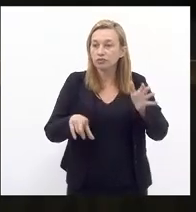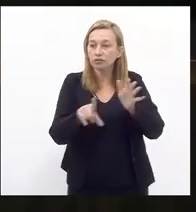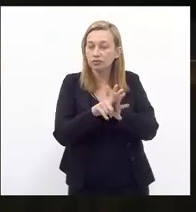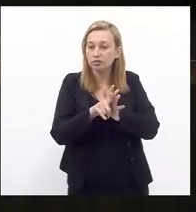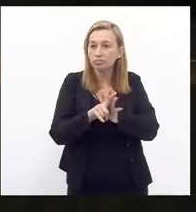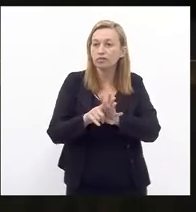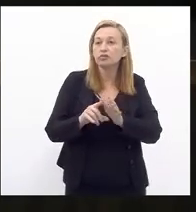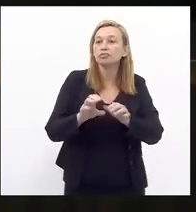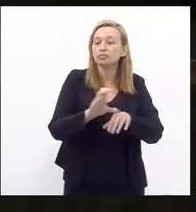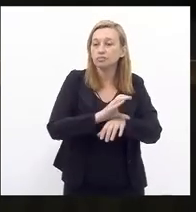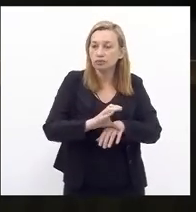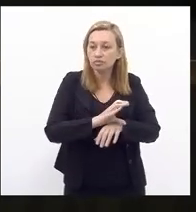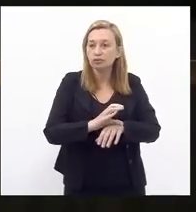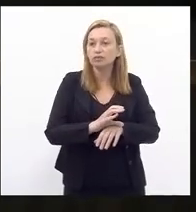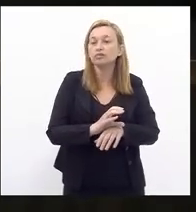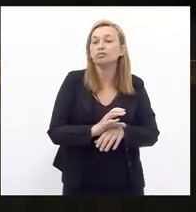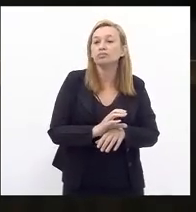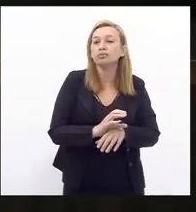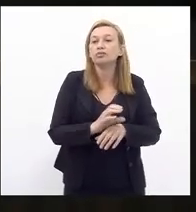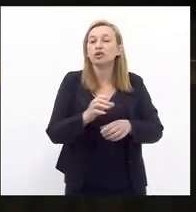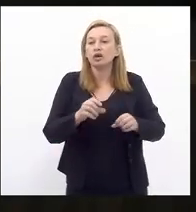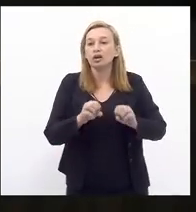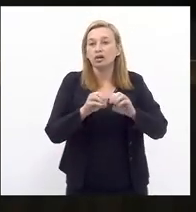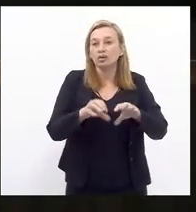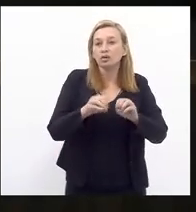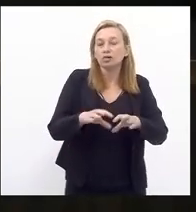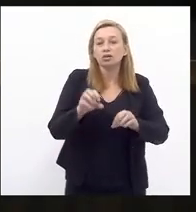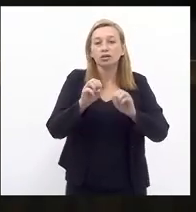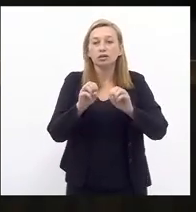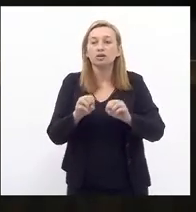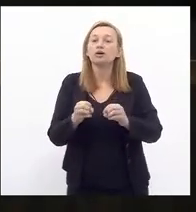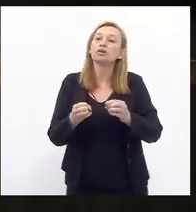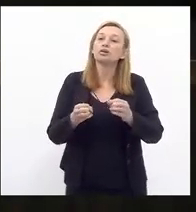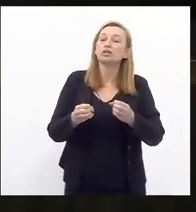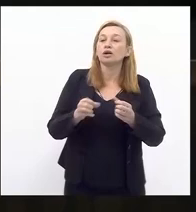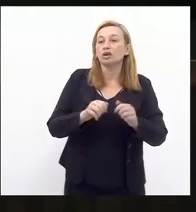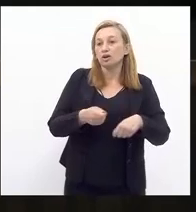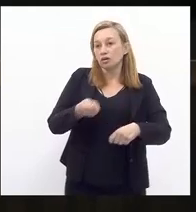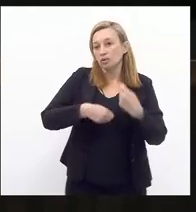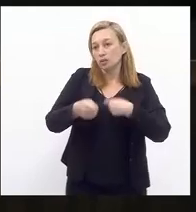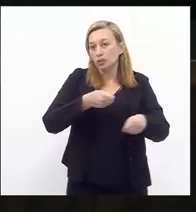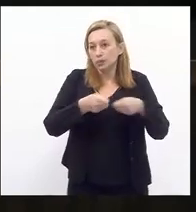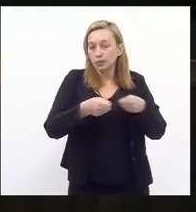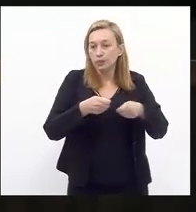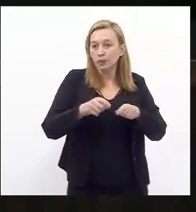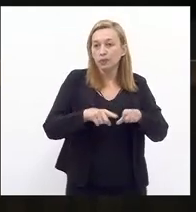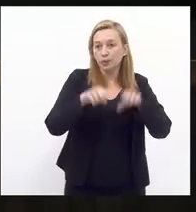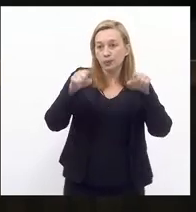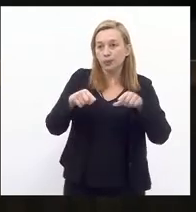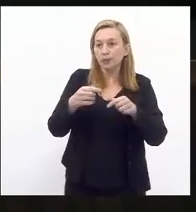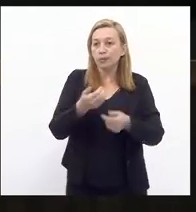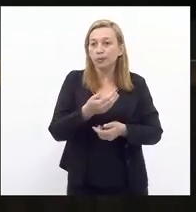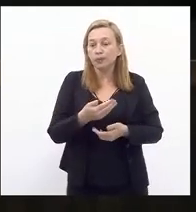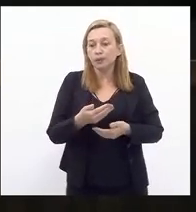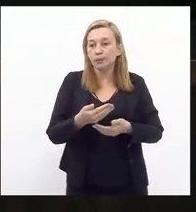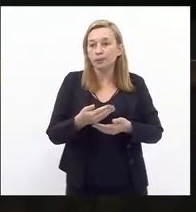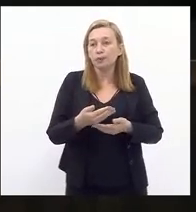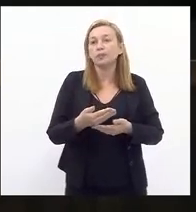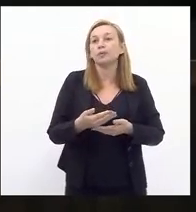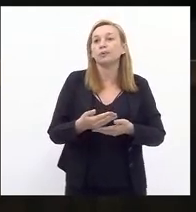constitucional complementar e códigos servidores públicos de Educação de orçamento Finanças fiscalização financeira e controle as emendas de plena